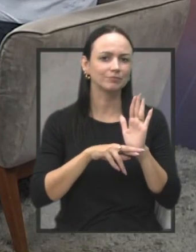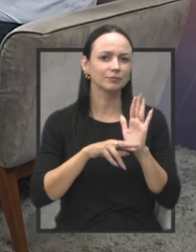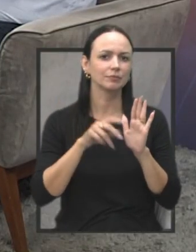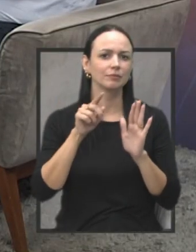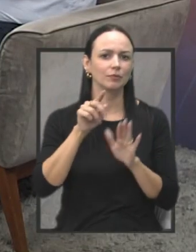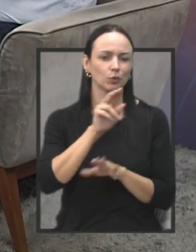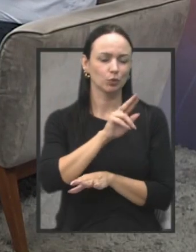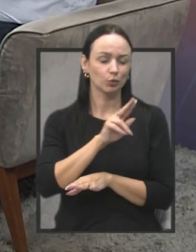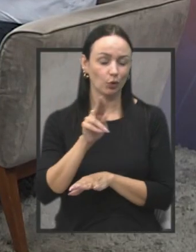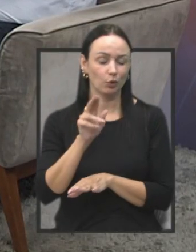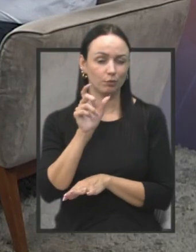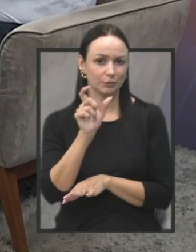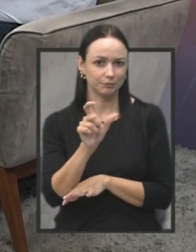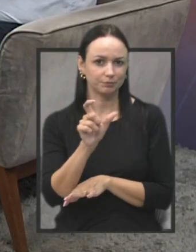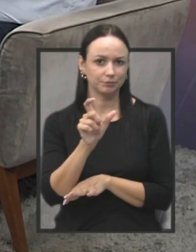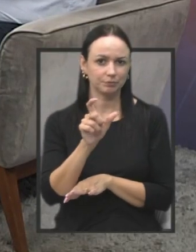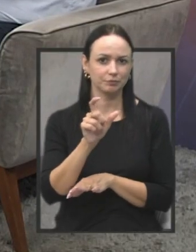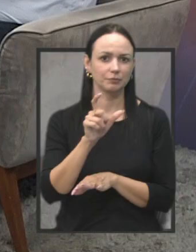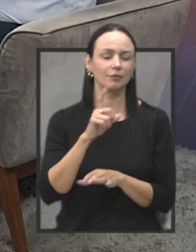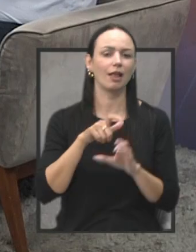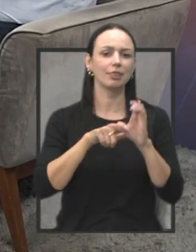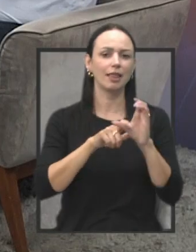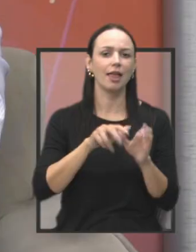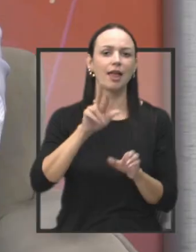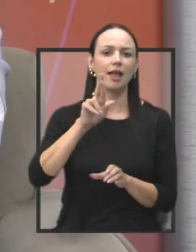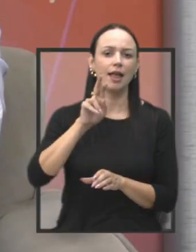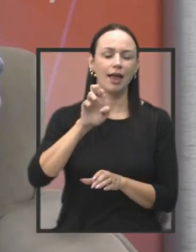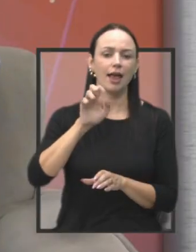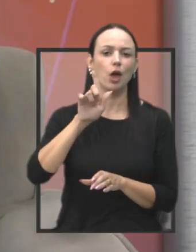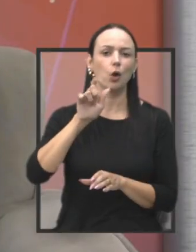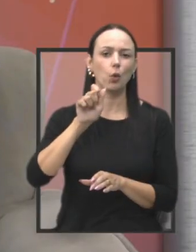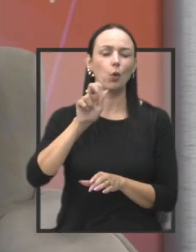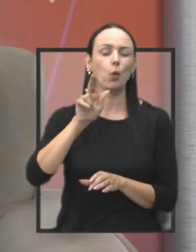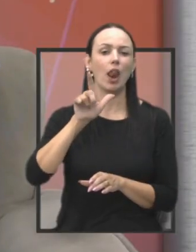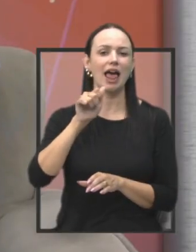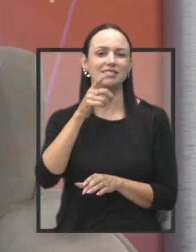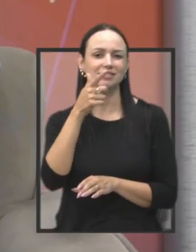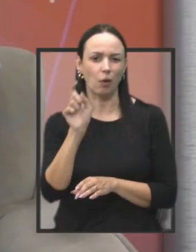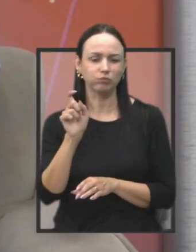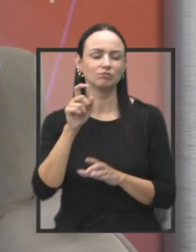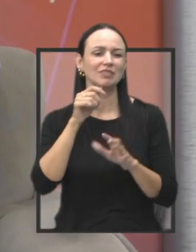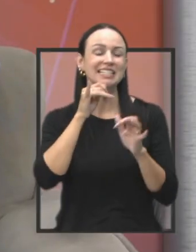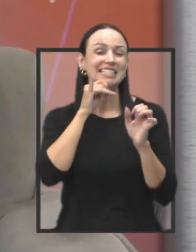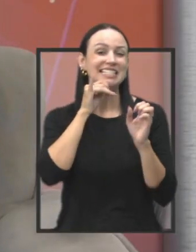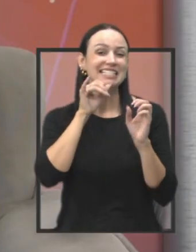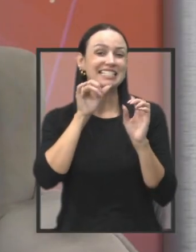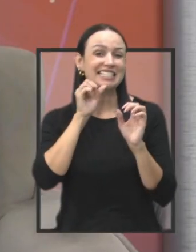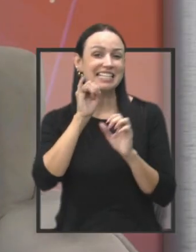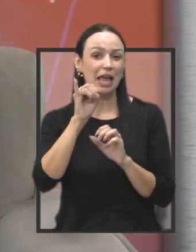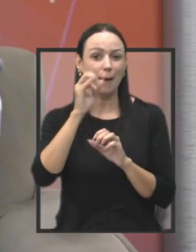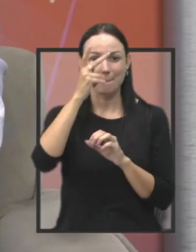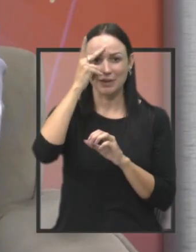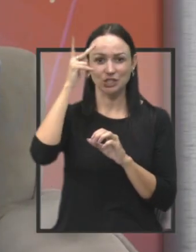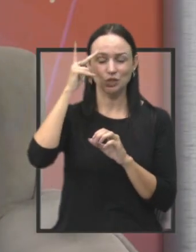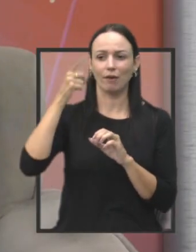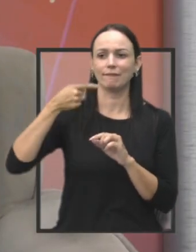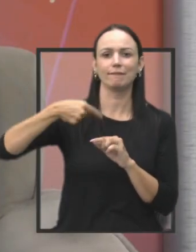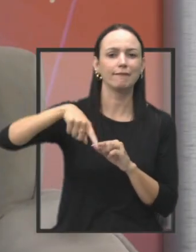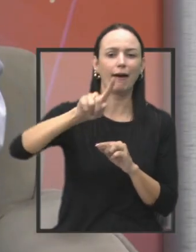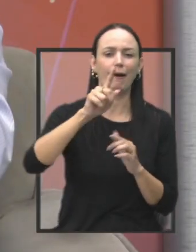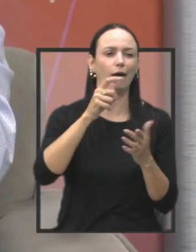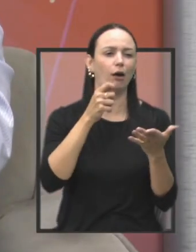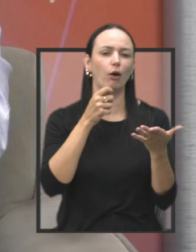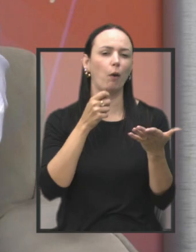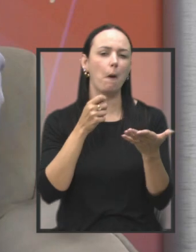Quando acontece esse pendente de regularização, quando a pessoa vai num comércio comprar